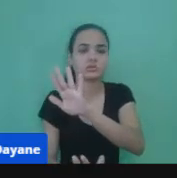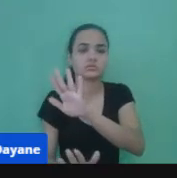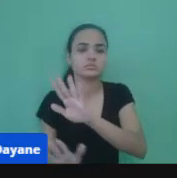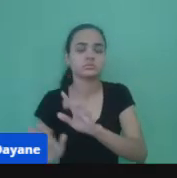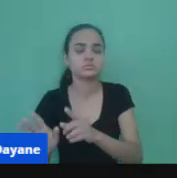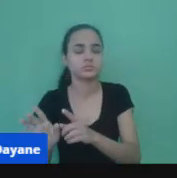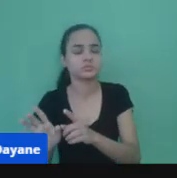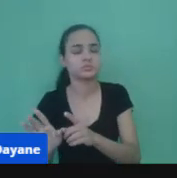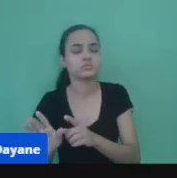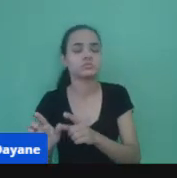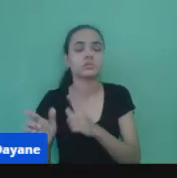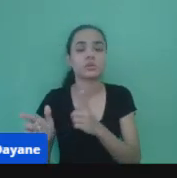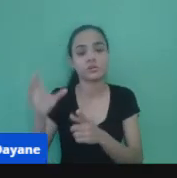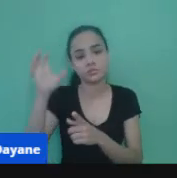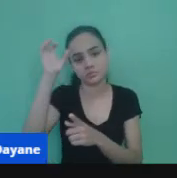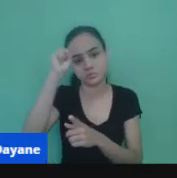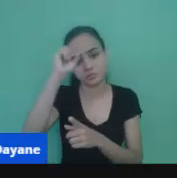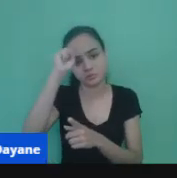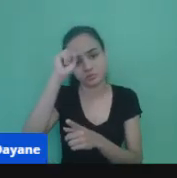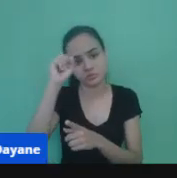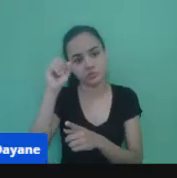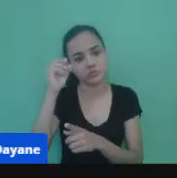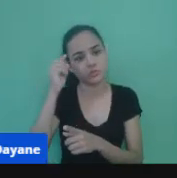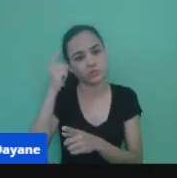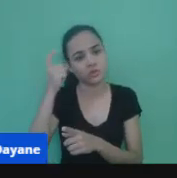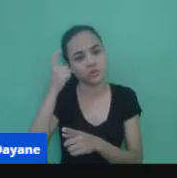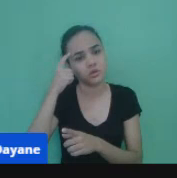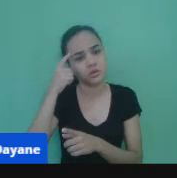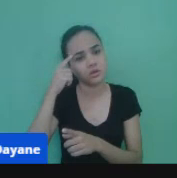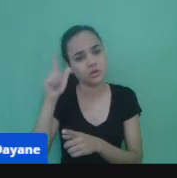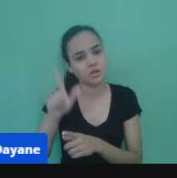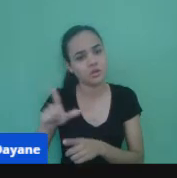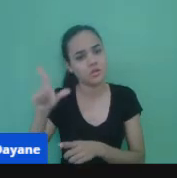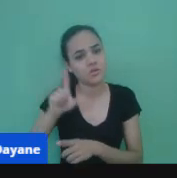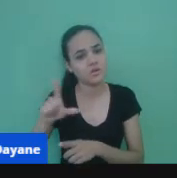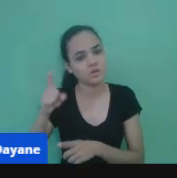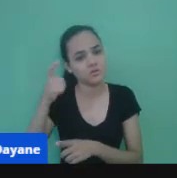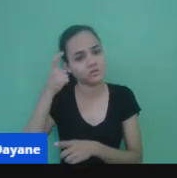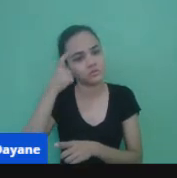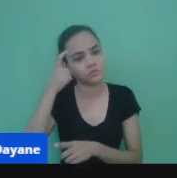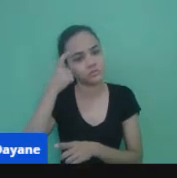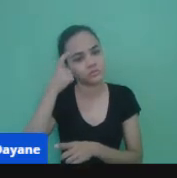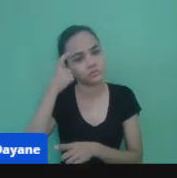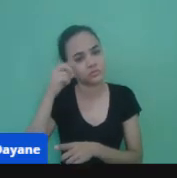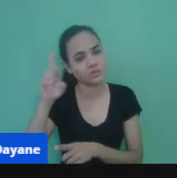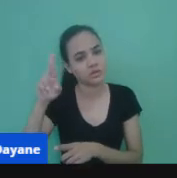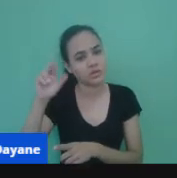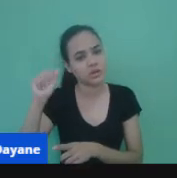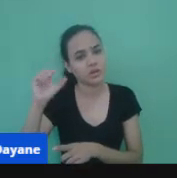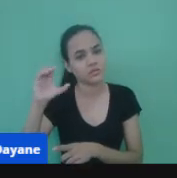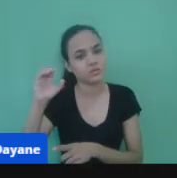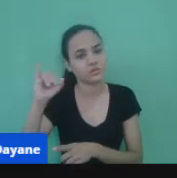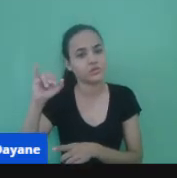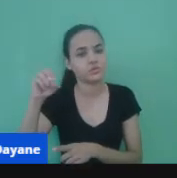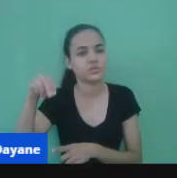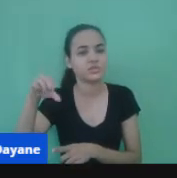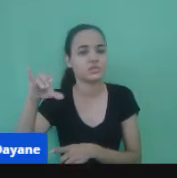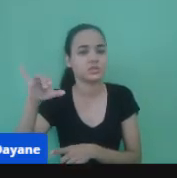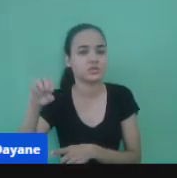então, é um caminho para o desenvolvimento do raciocínio geográfico. E no documento vai dizer que quanto mais diversificado for o trabalho